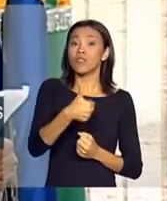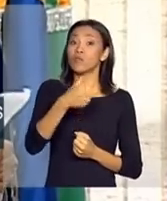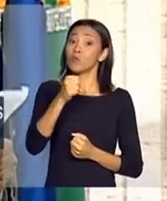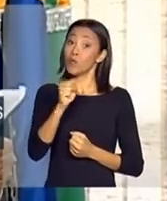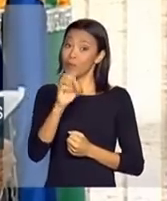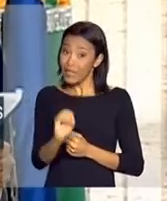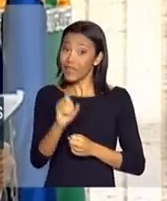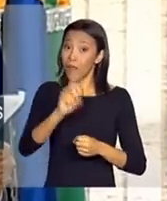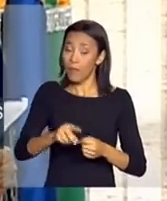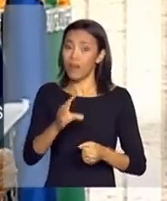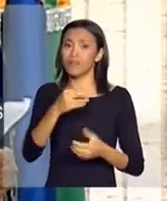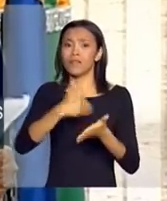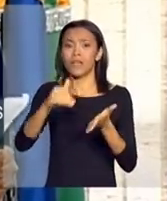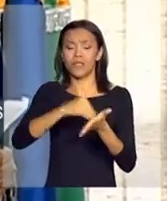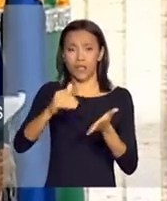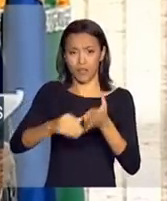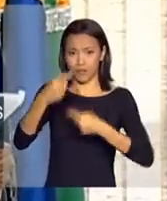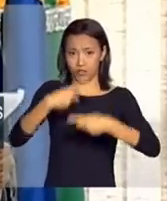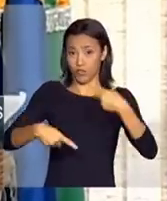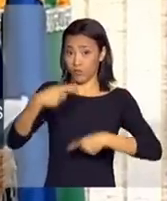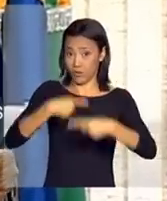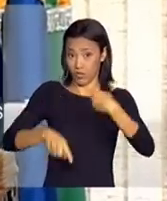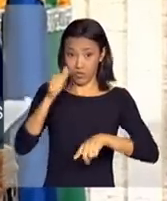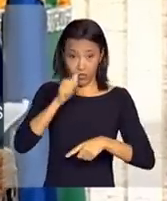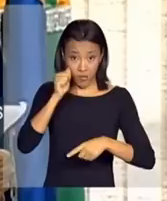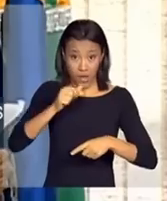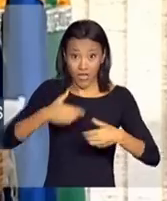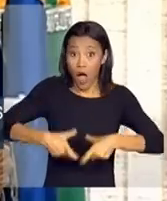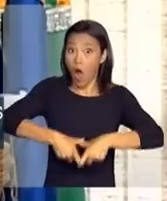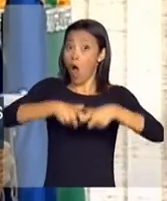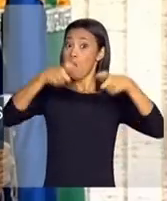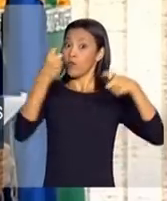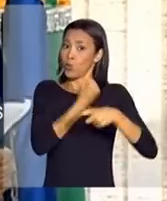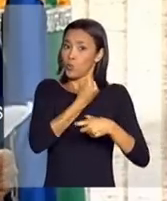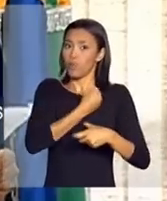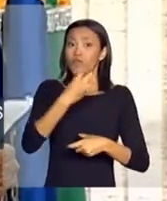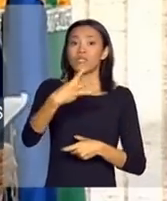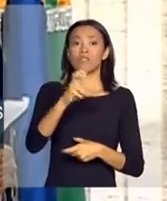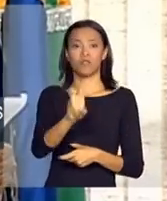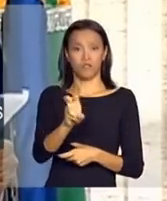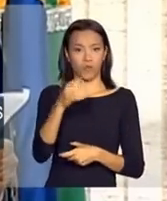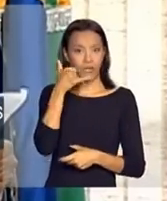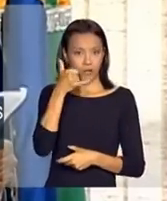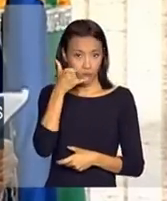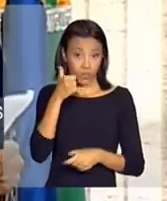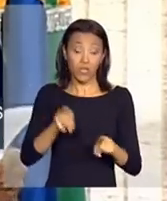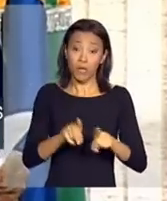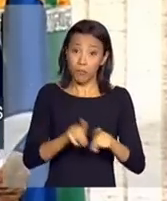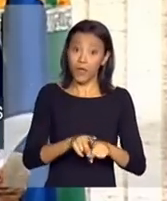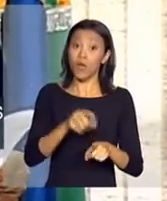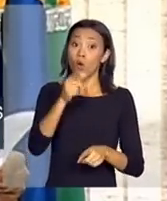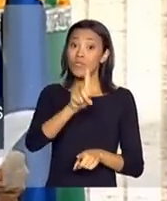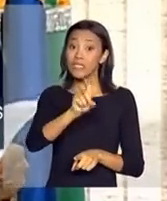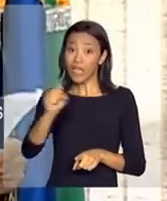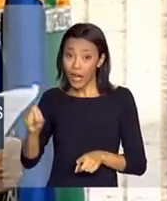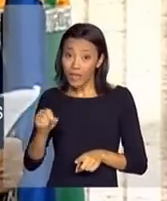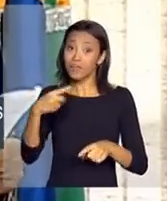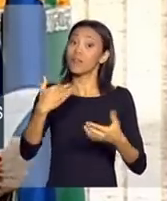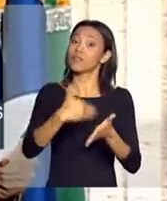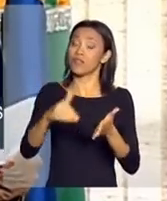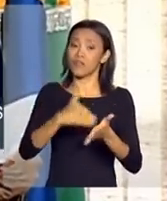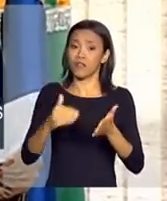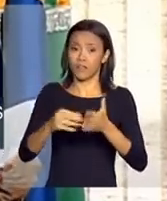secretaria de políticas para as mulheres aumentou foram 35 ligações e o dis 100 da secretaria de direitos